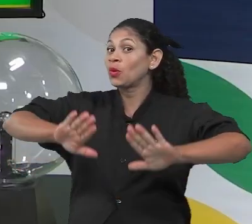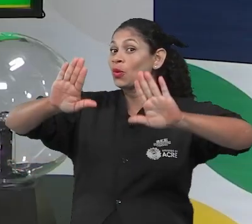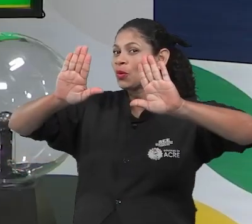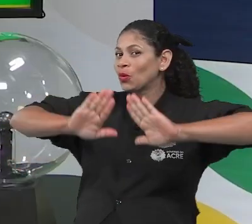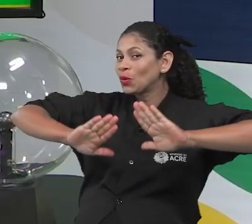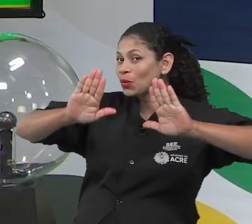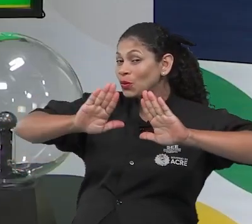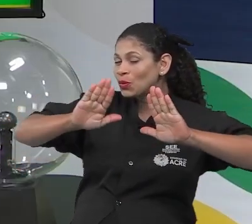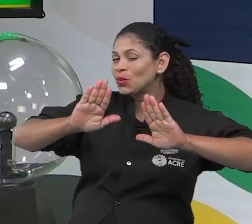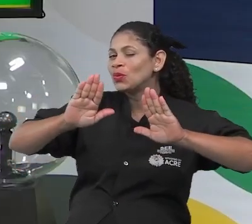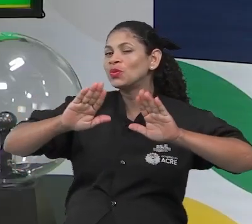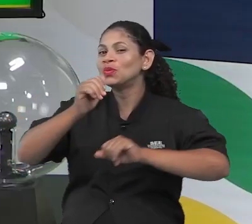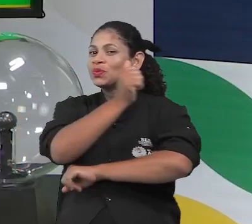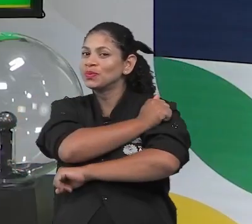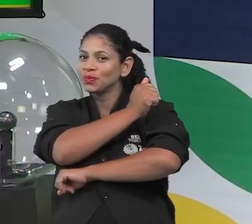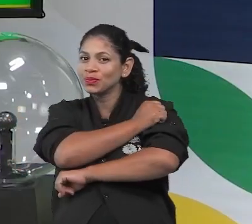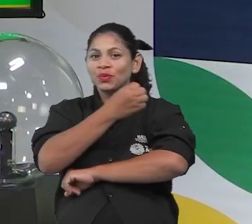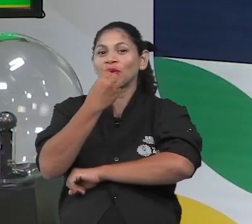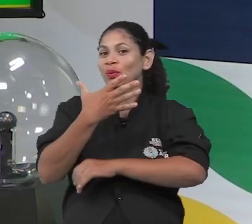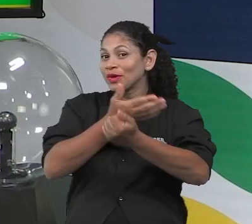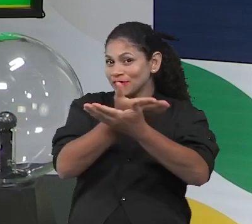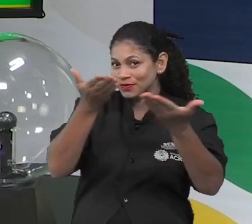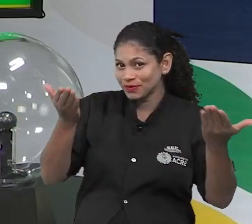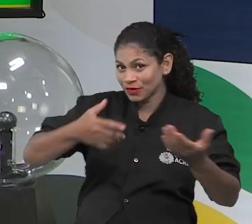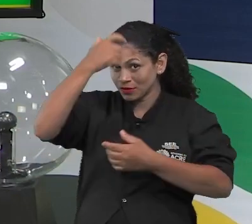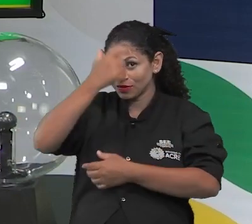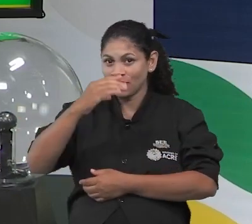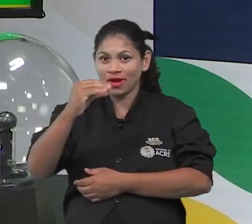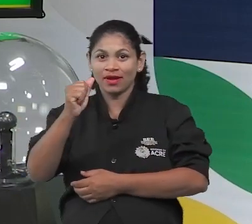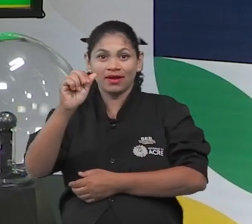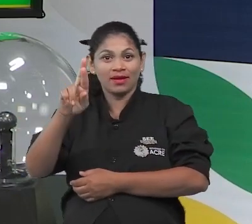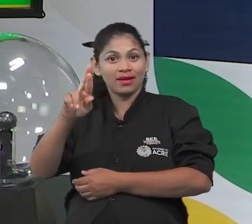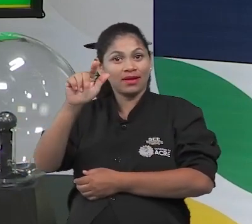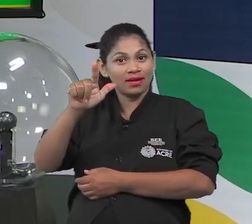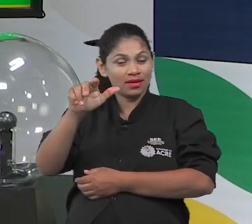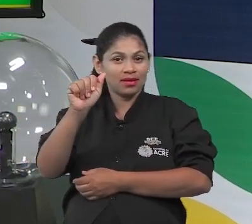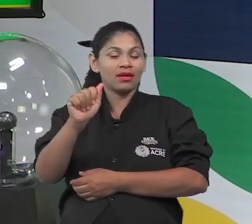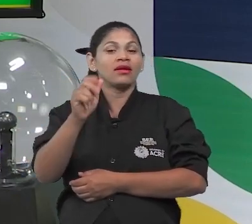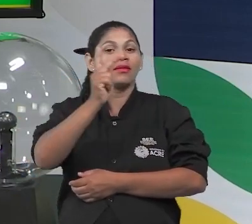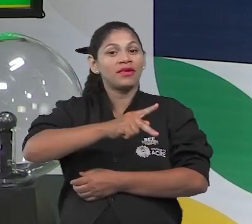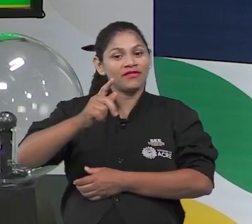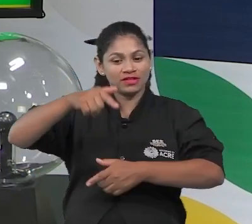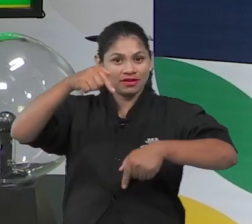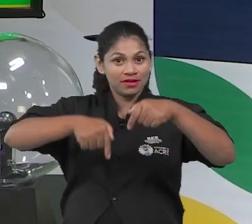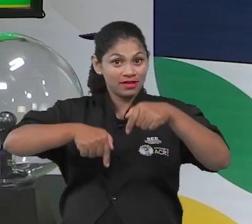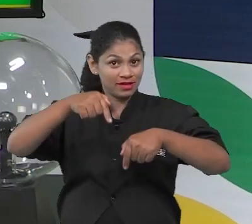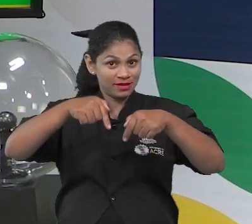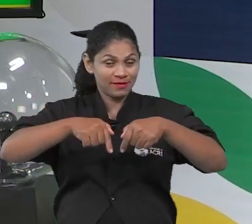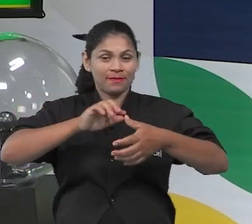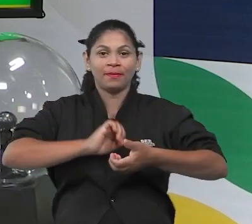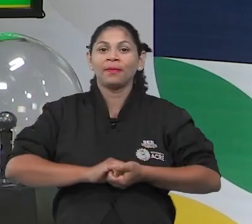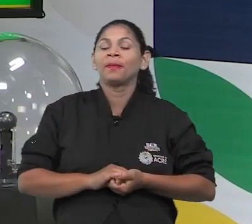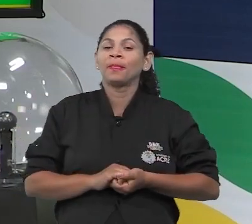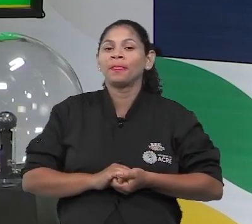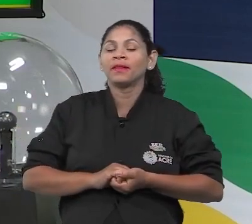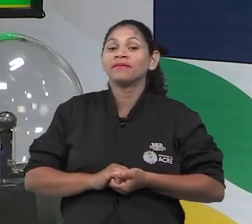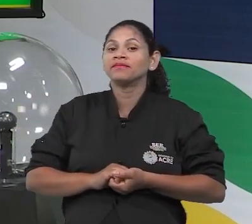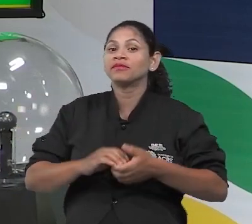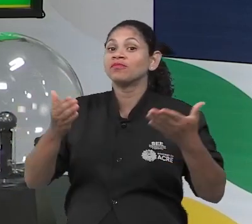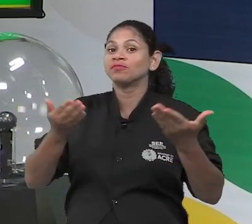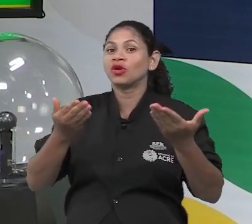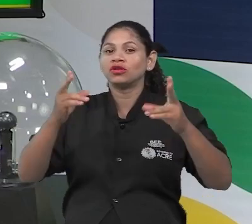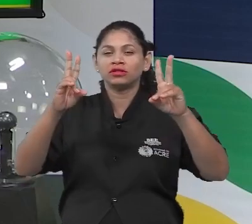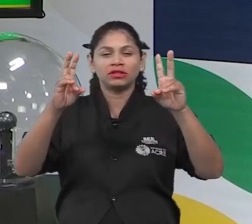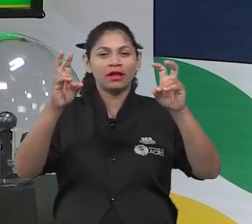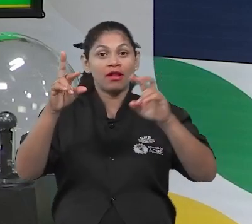Olá, queridos alunos, tudo bem com vocês? Me chamo Carla Nonomura e eu sou a sua professora de Química. Hoje a nossa aula vai ser